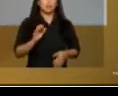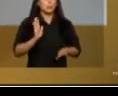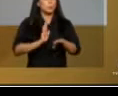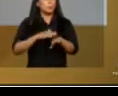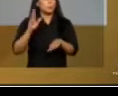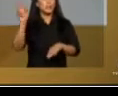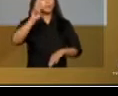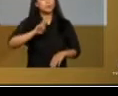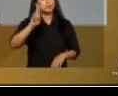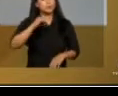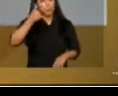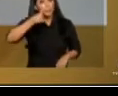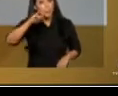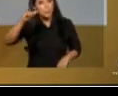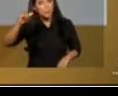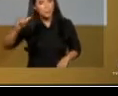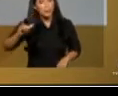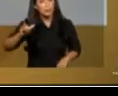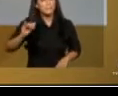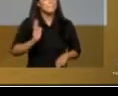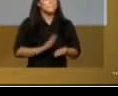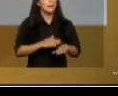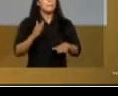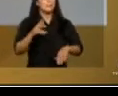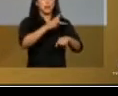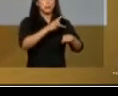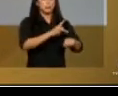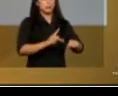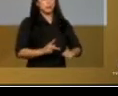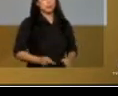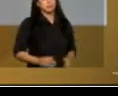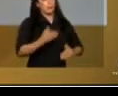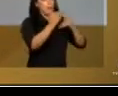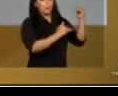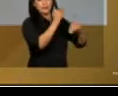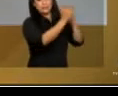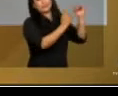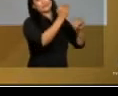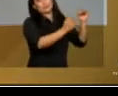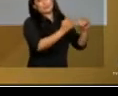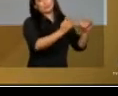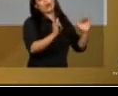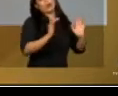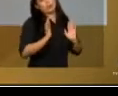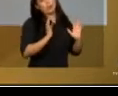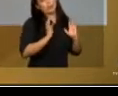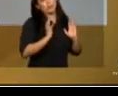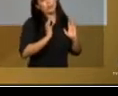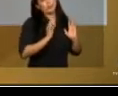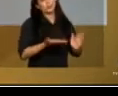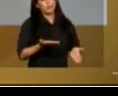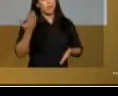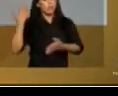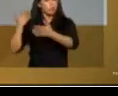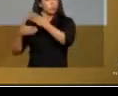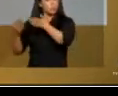de energia, mais rico e desenvolvido é o país. As gestões passadas cometeram